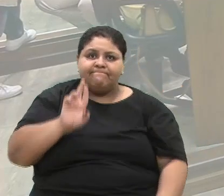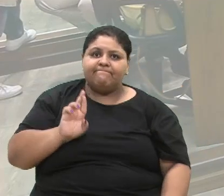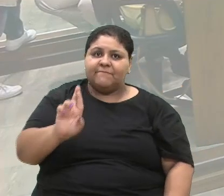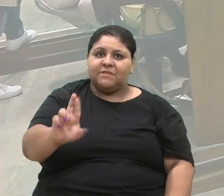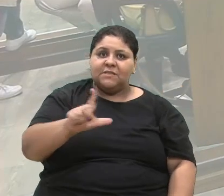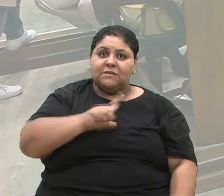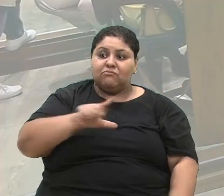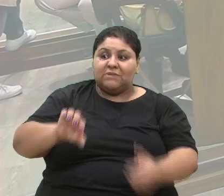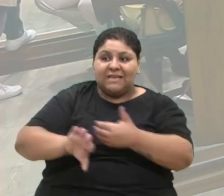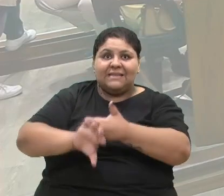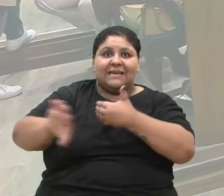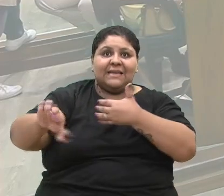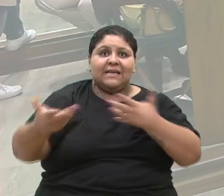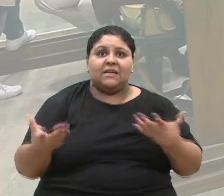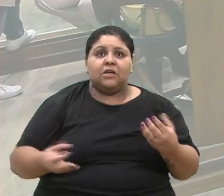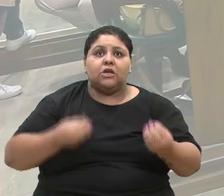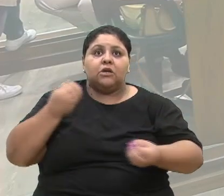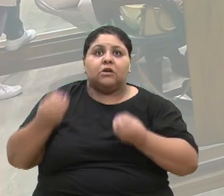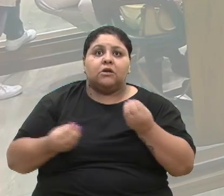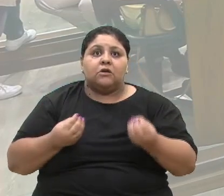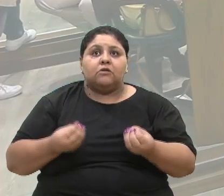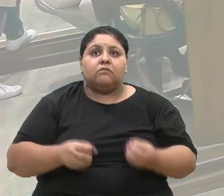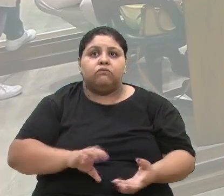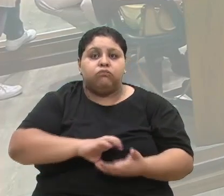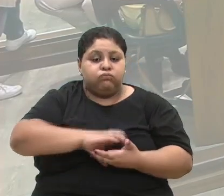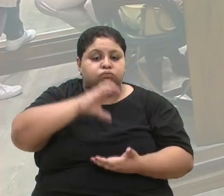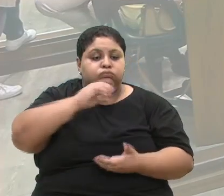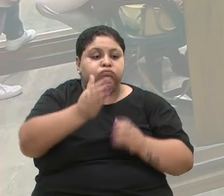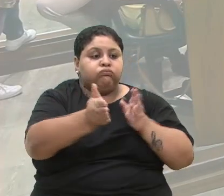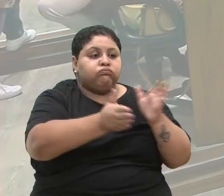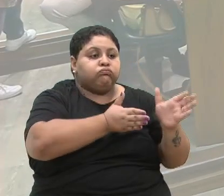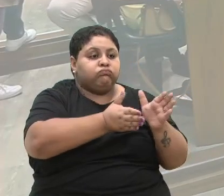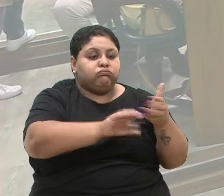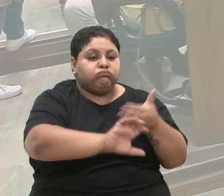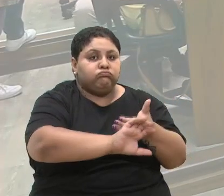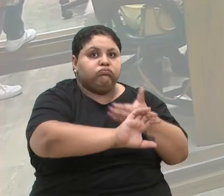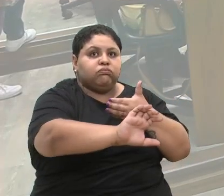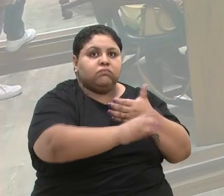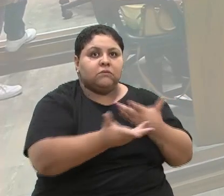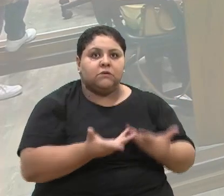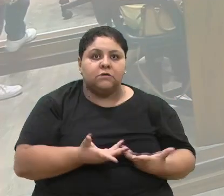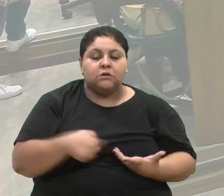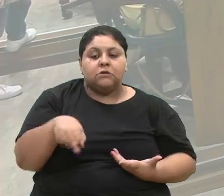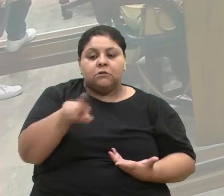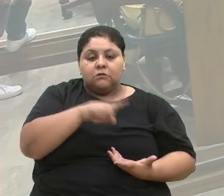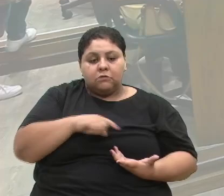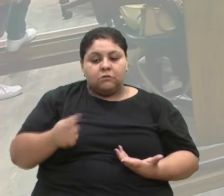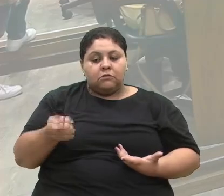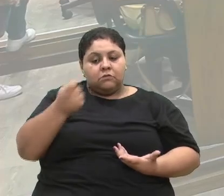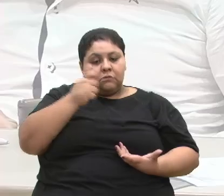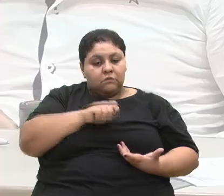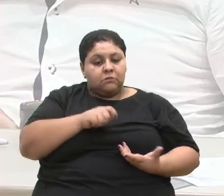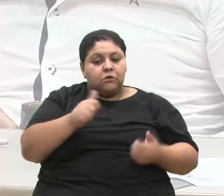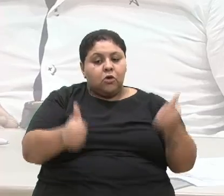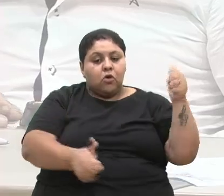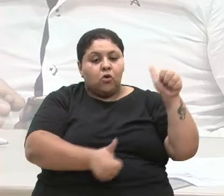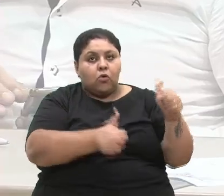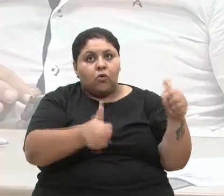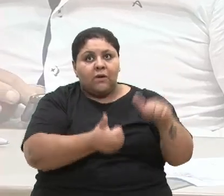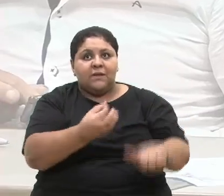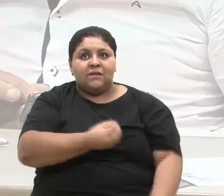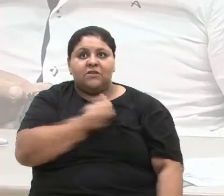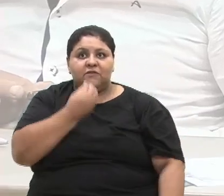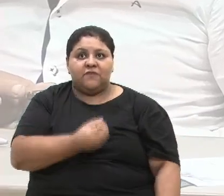não tem. Como é que os nossos idosos vão acessar uma telemedicina? Nós precisamos dar dignidade e ter respeito com os nossos